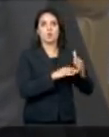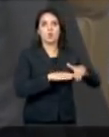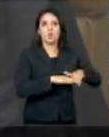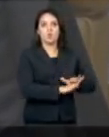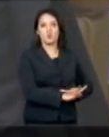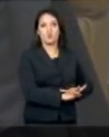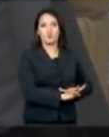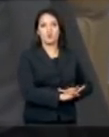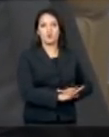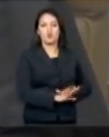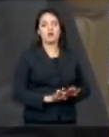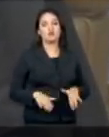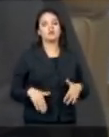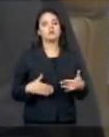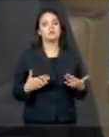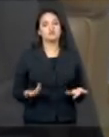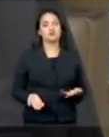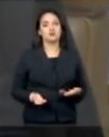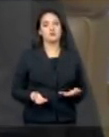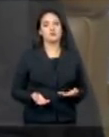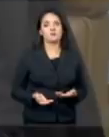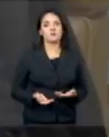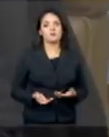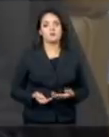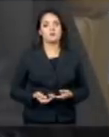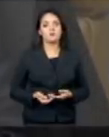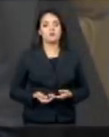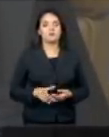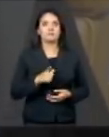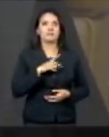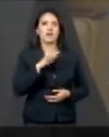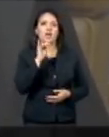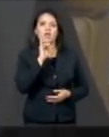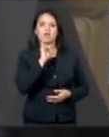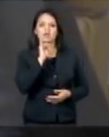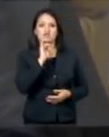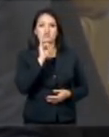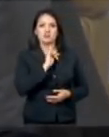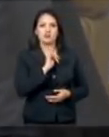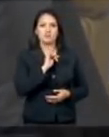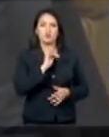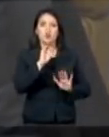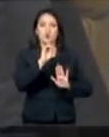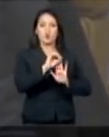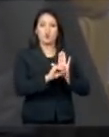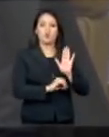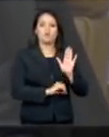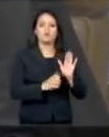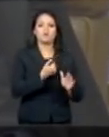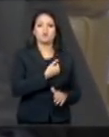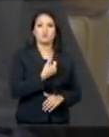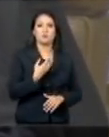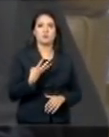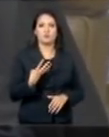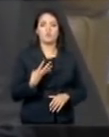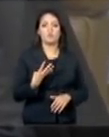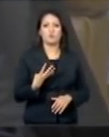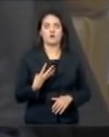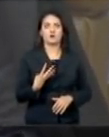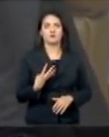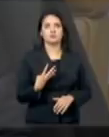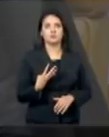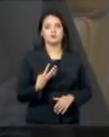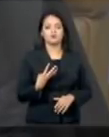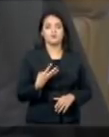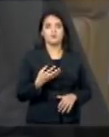isso acho se destacado por exemplo daquele próprio ofício reservado no 4 editado em setembro